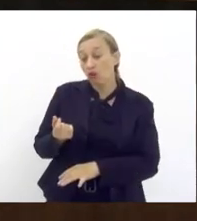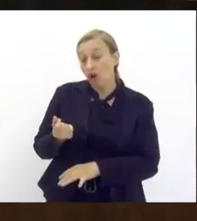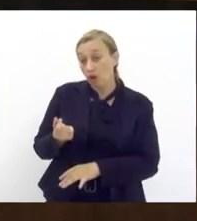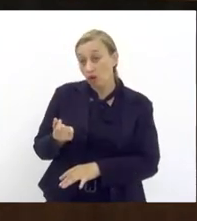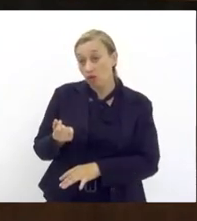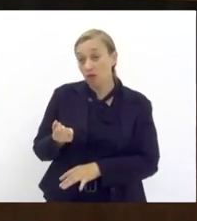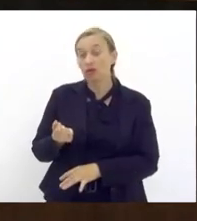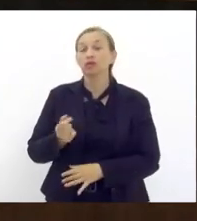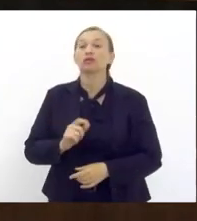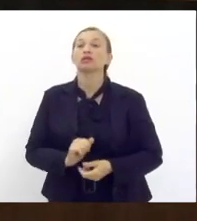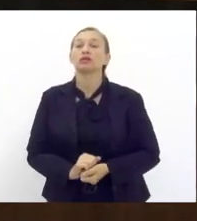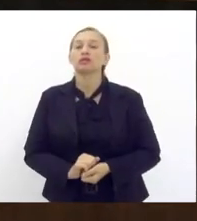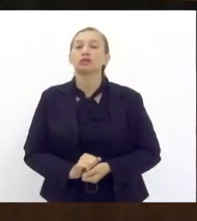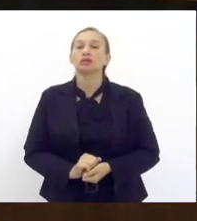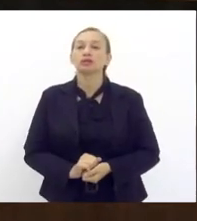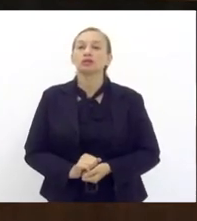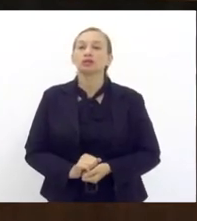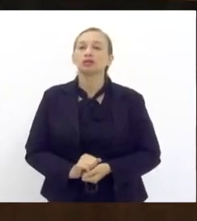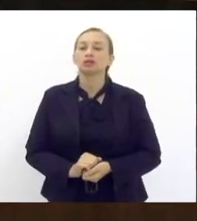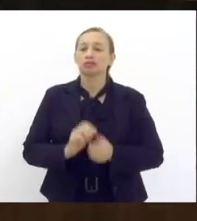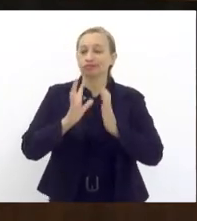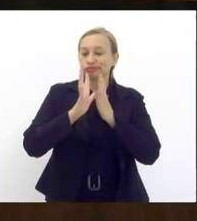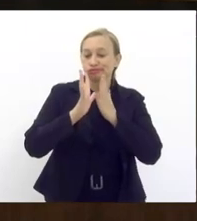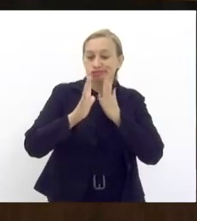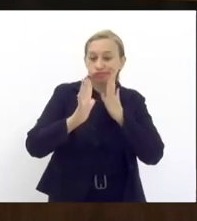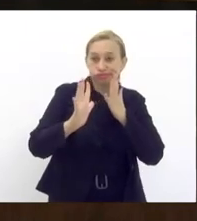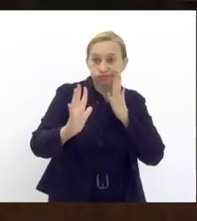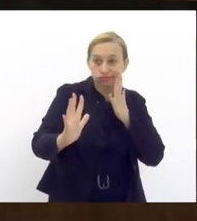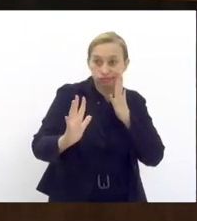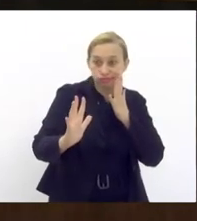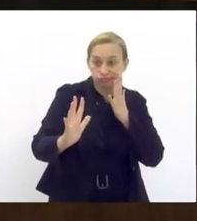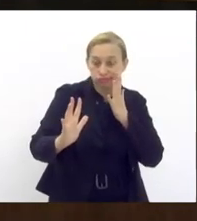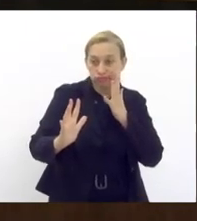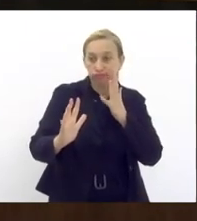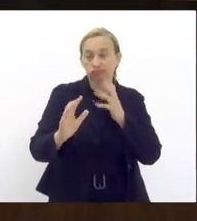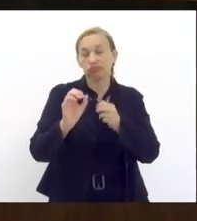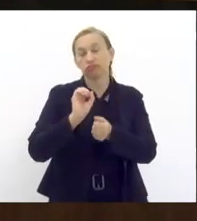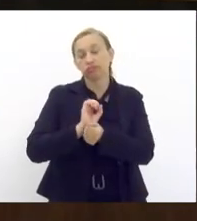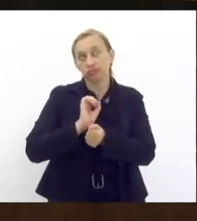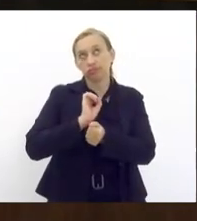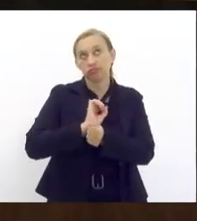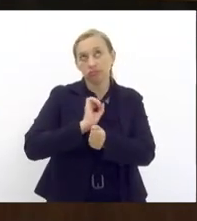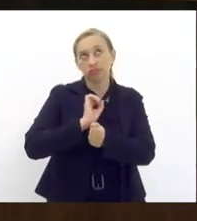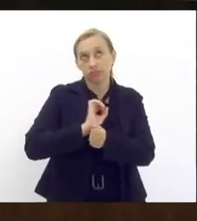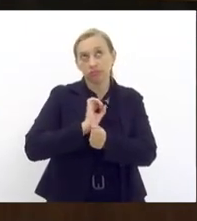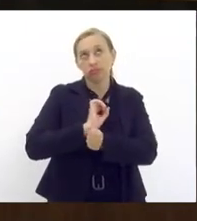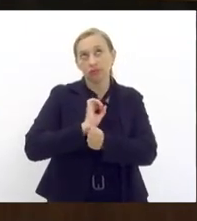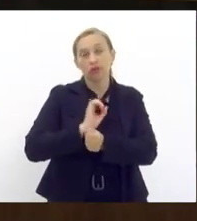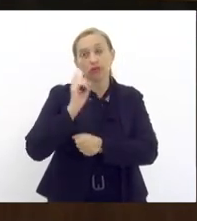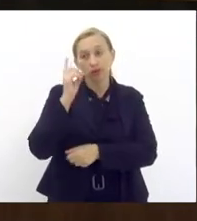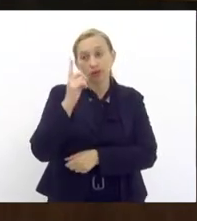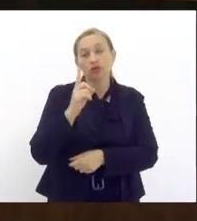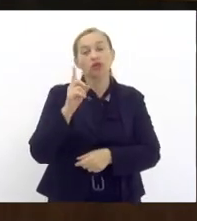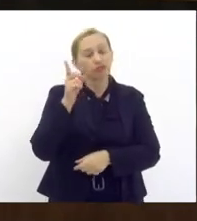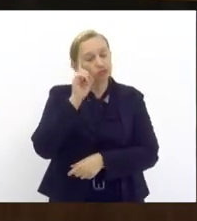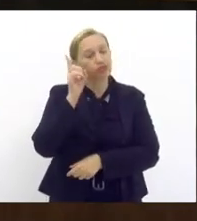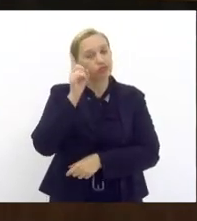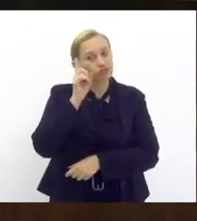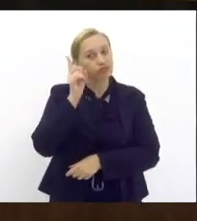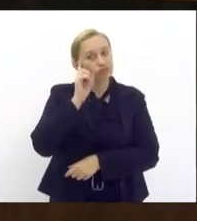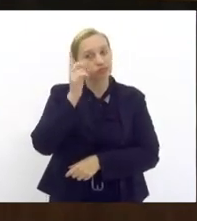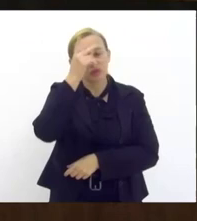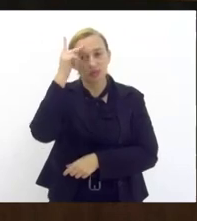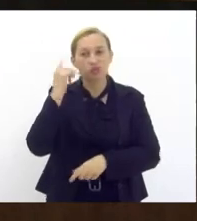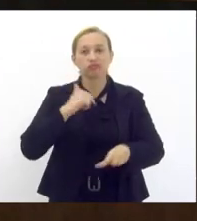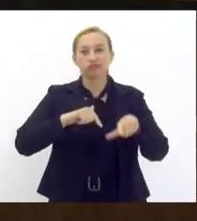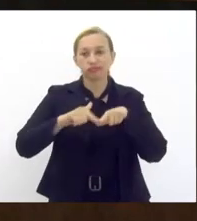das passagens, nas filas imensuráveis, né, que todos os dias os trabalhadores e as